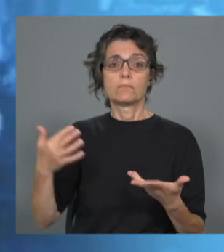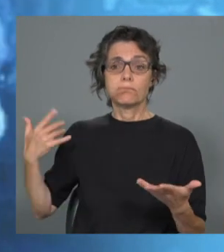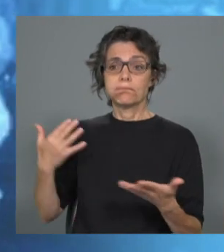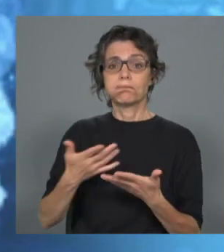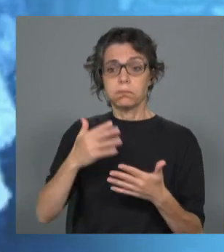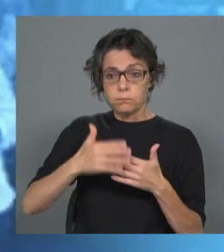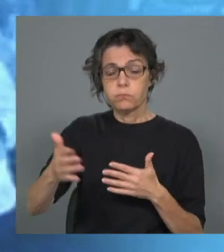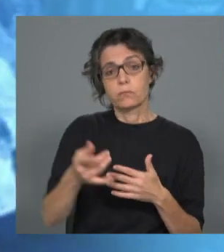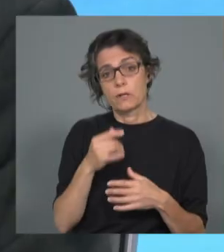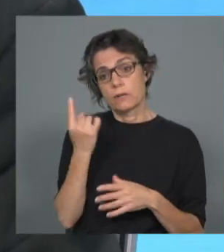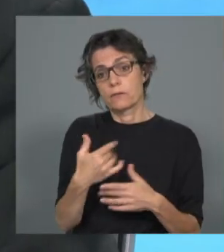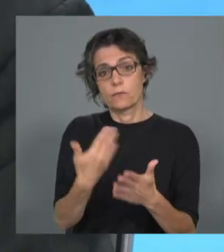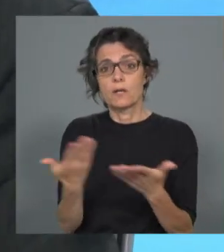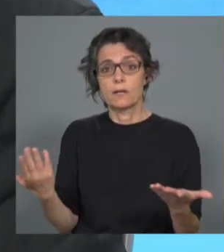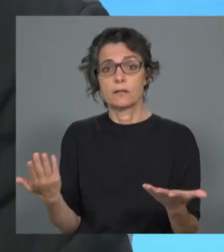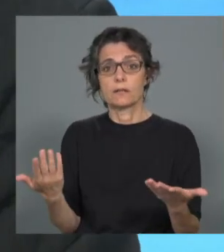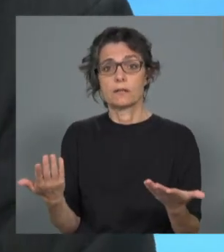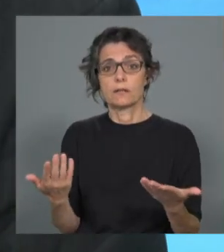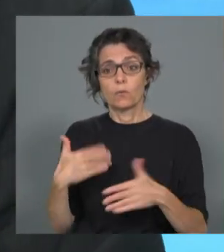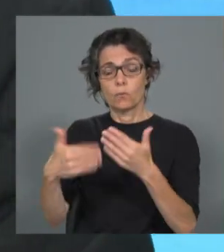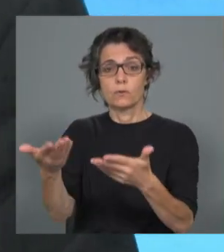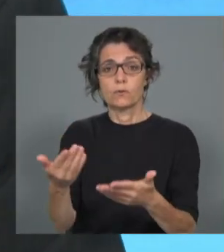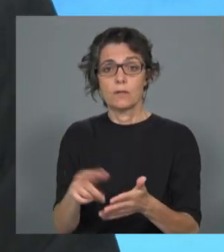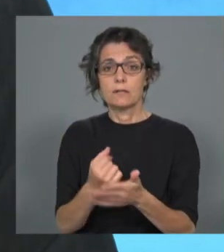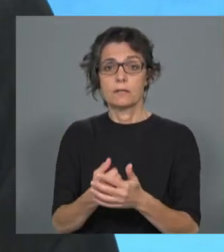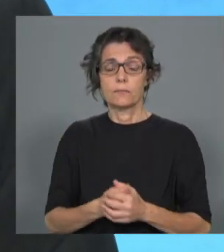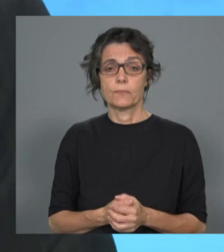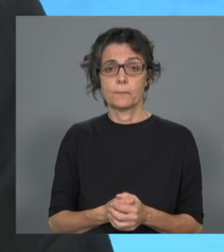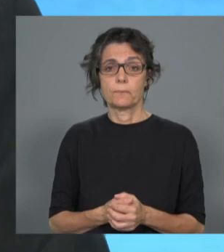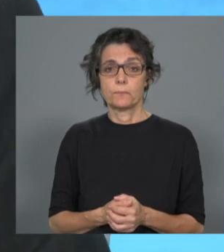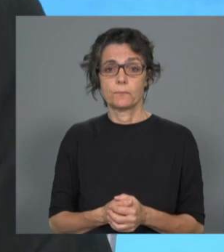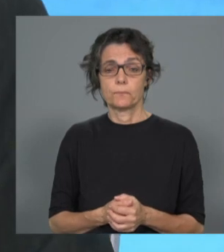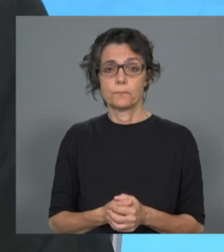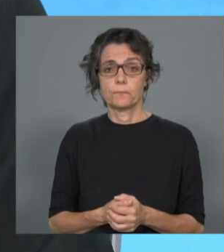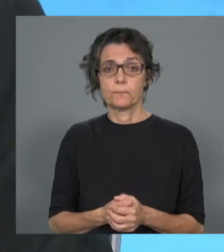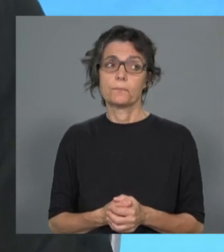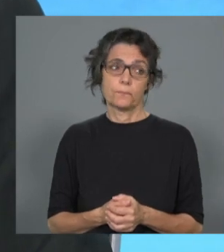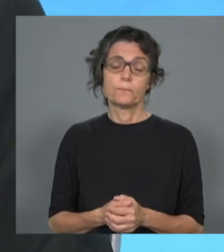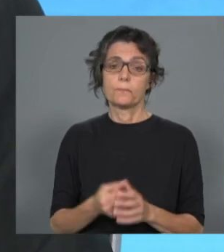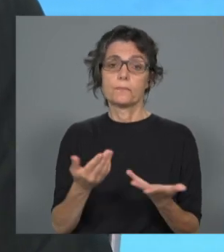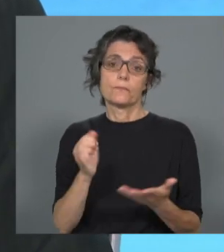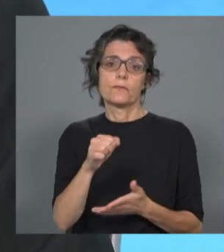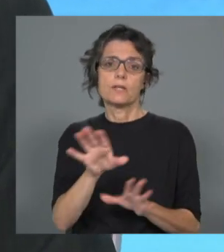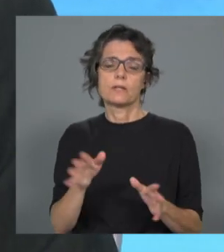continuidade, não é? Exato. Esse é o risco que neste momento nós podemos correr.